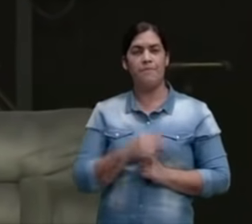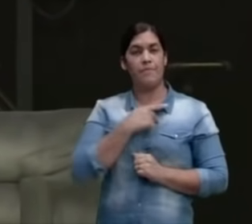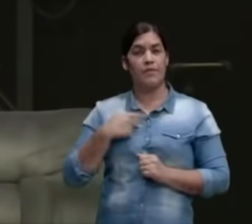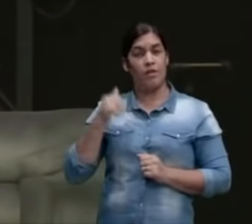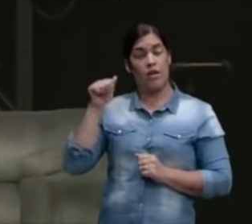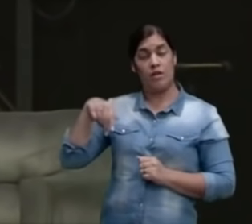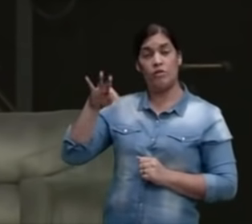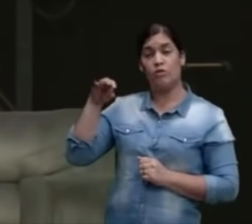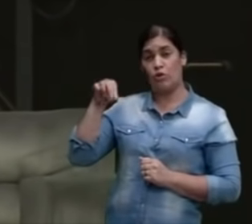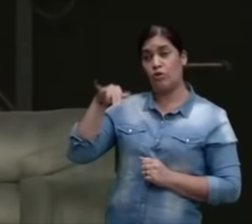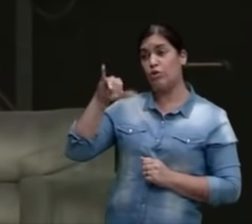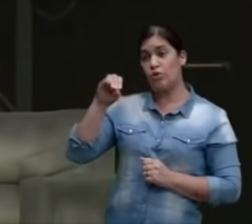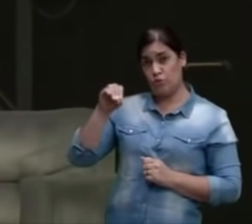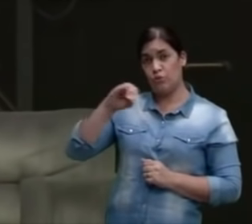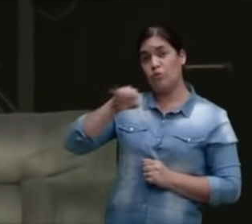produz